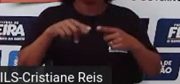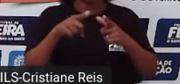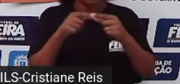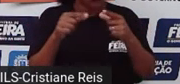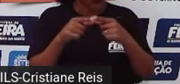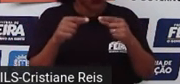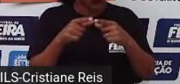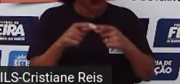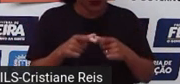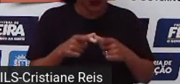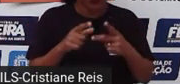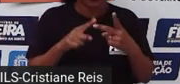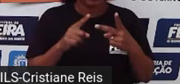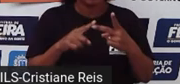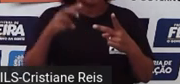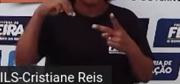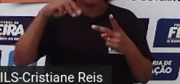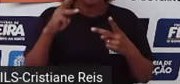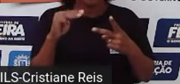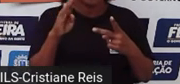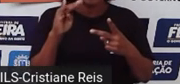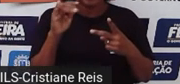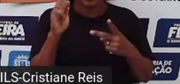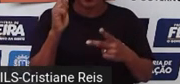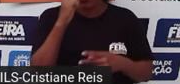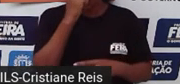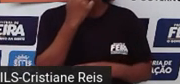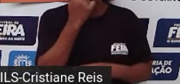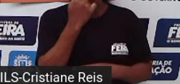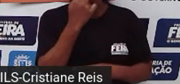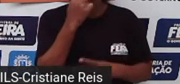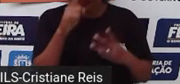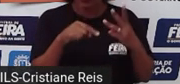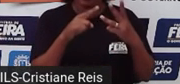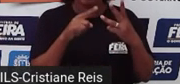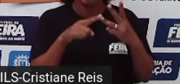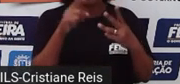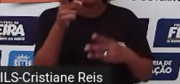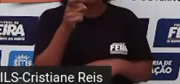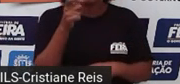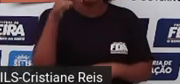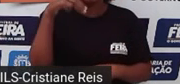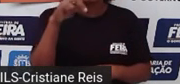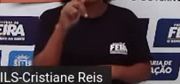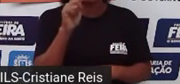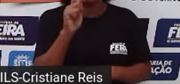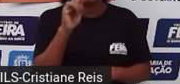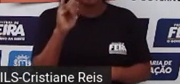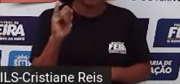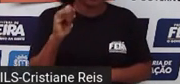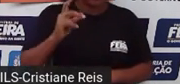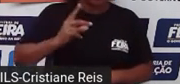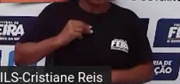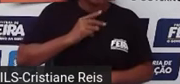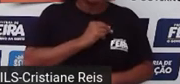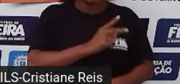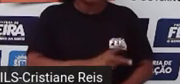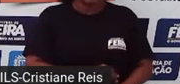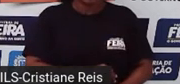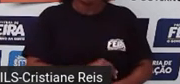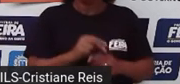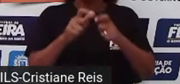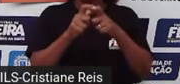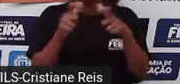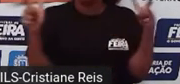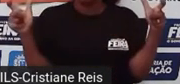Mumbai e Xangai né que de qualquer forma só cidades de países que a gente já sabe que tem